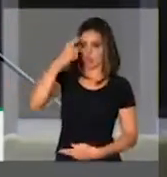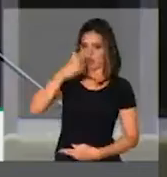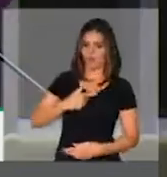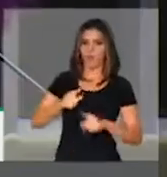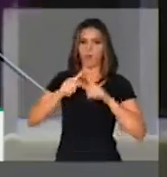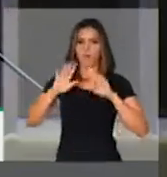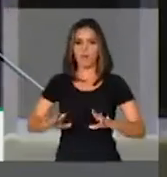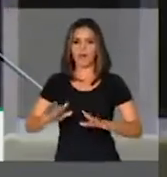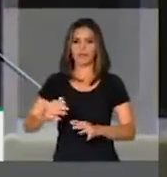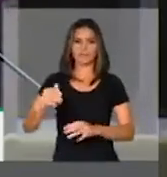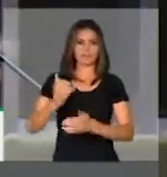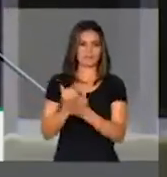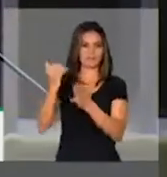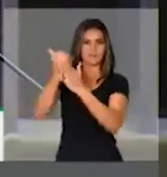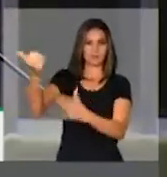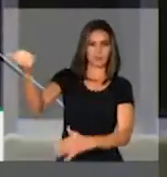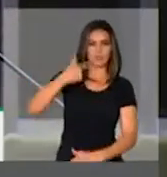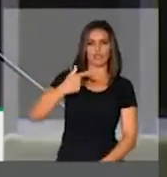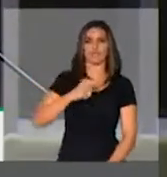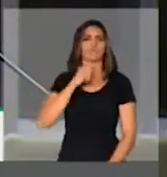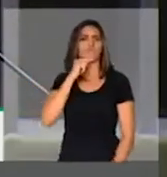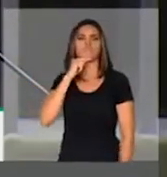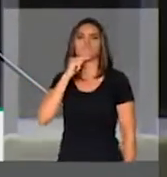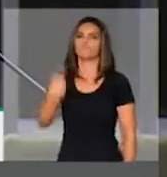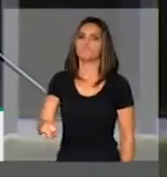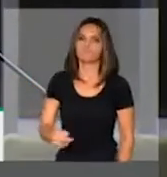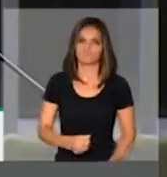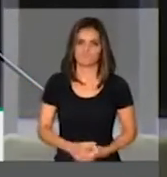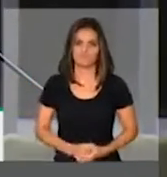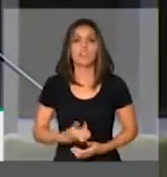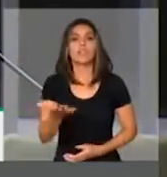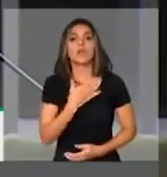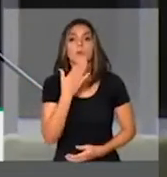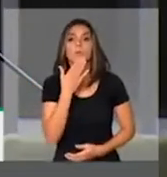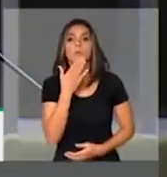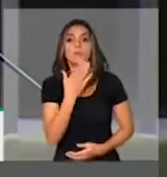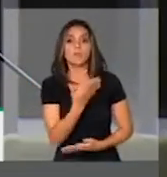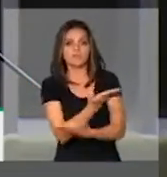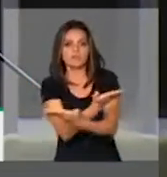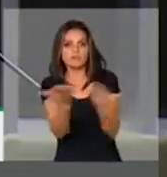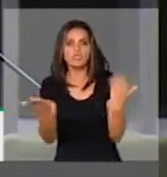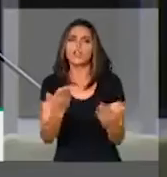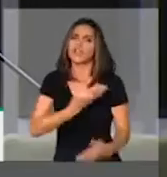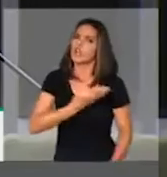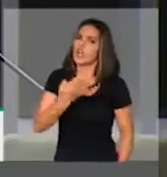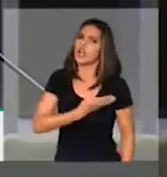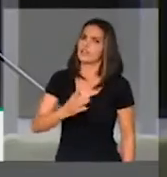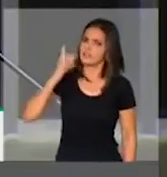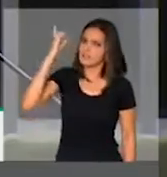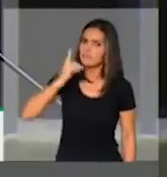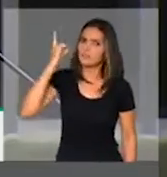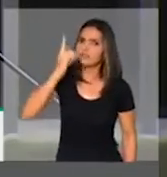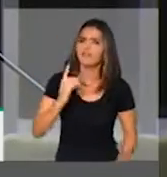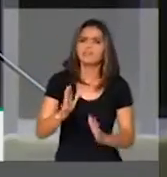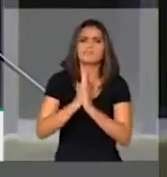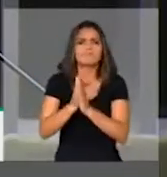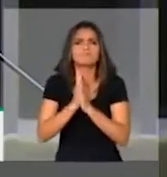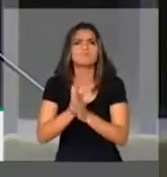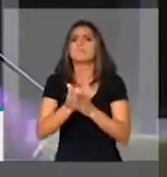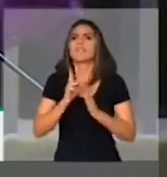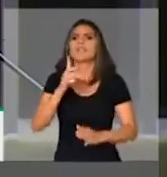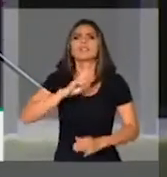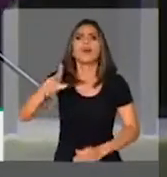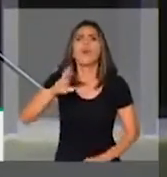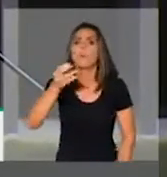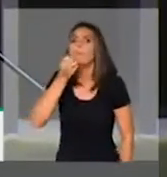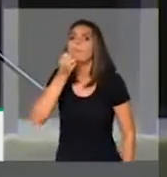mas mais do que eu, ninguém fez essa defesa. Então quero pedir aqui aos colegas parlamentares que não